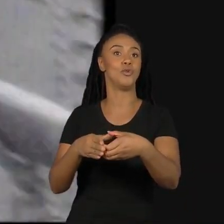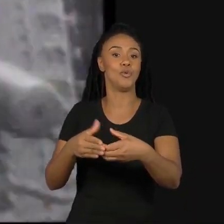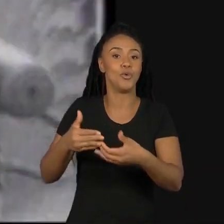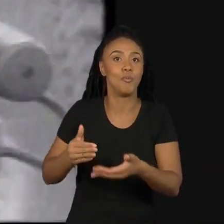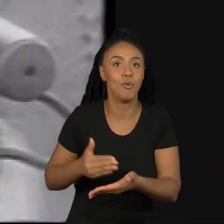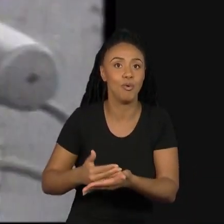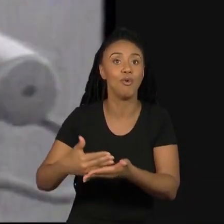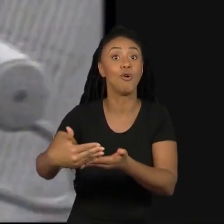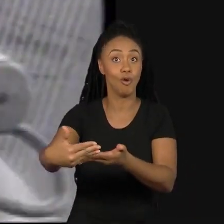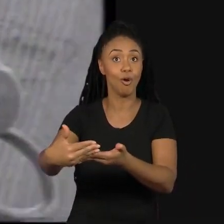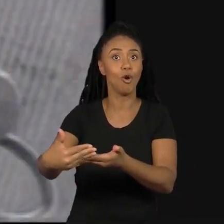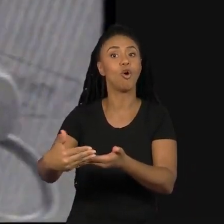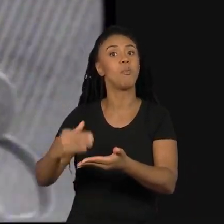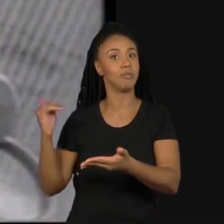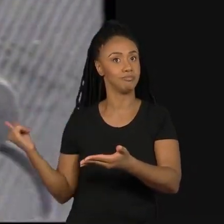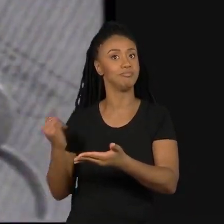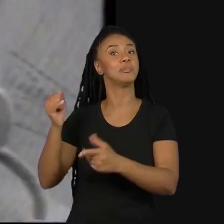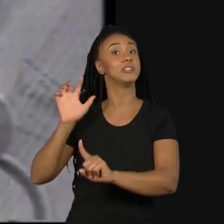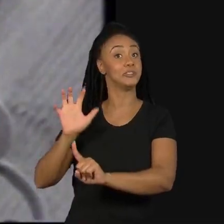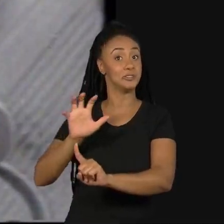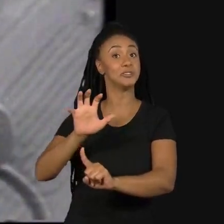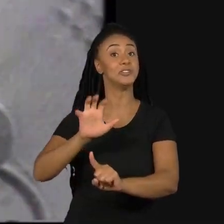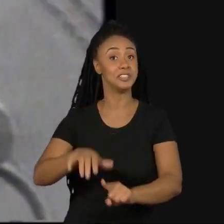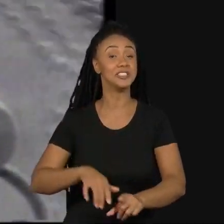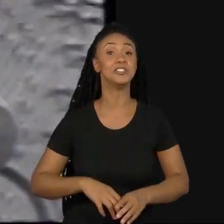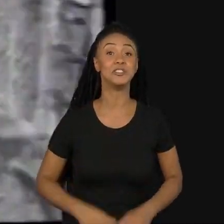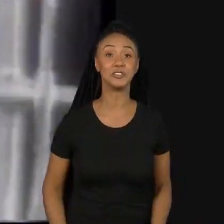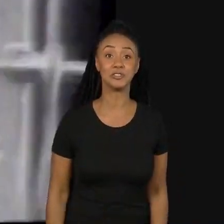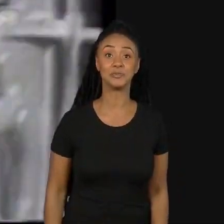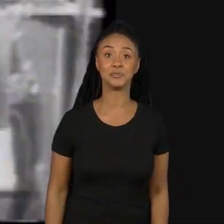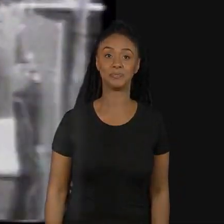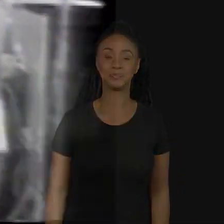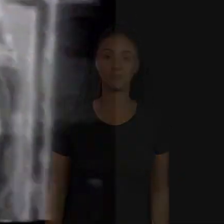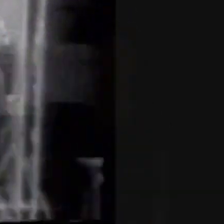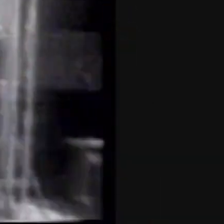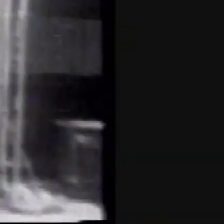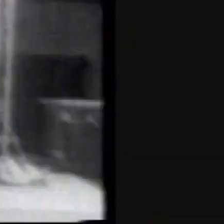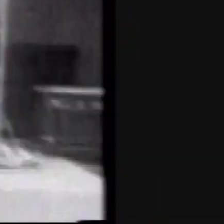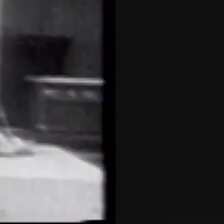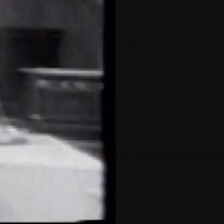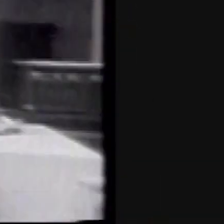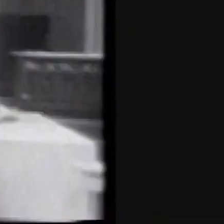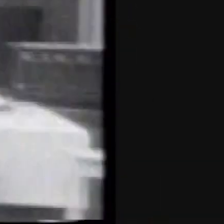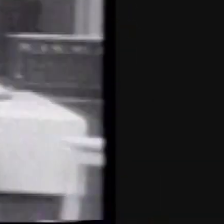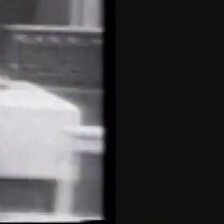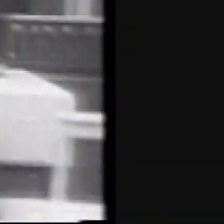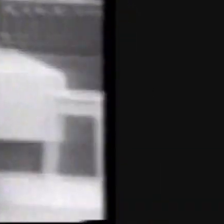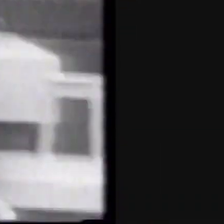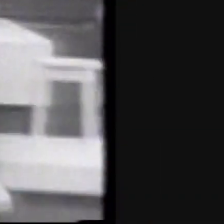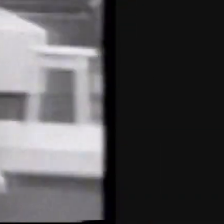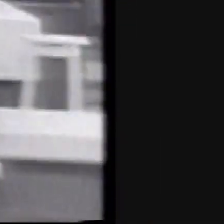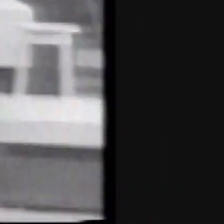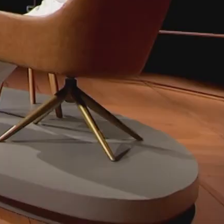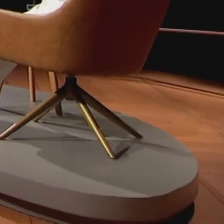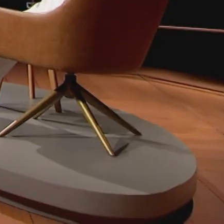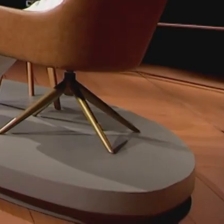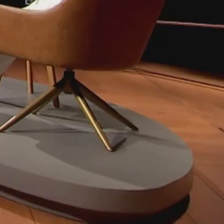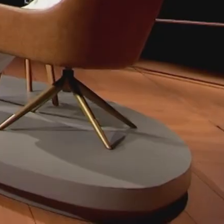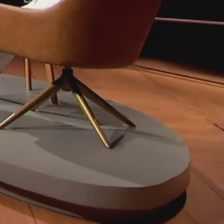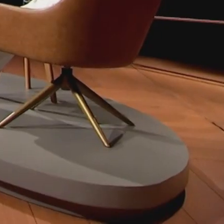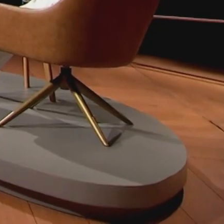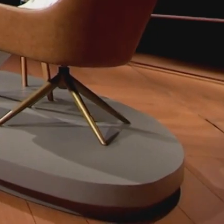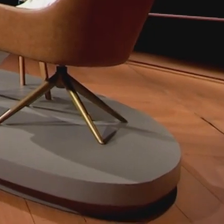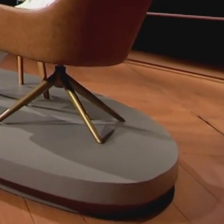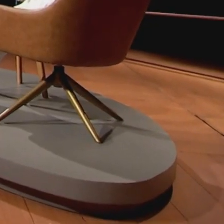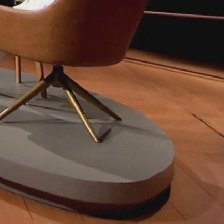passos dessa icônica banda brasileira. Pra onde eu vou, venha também.